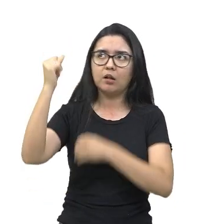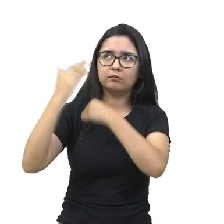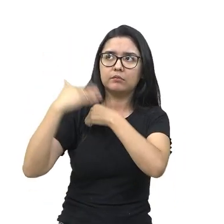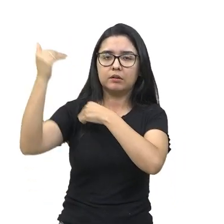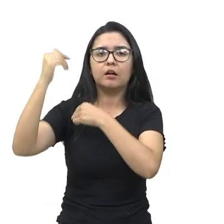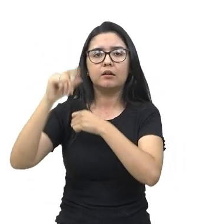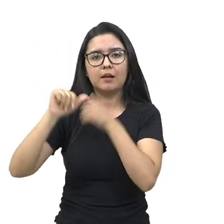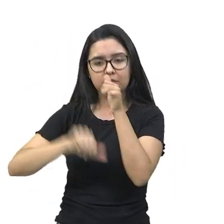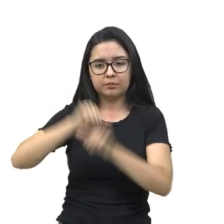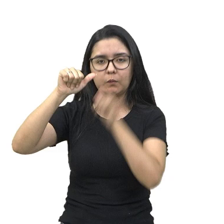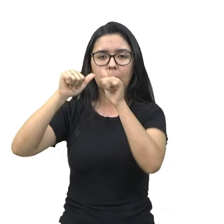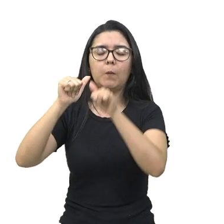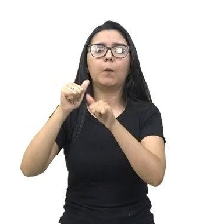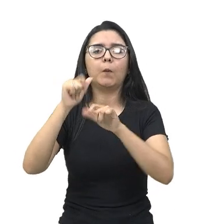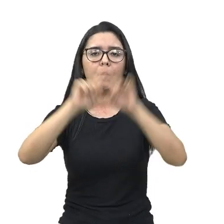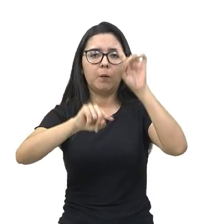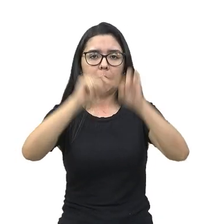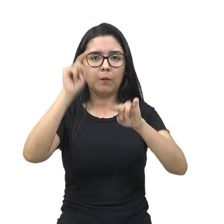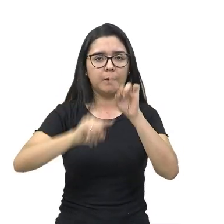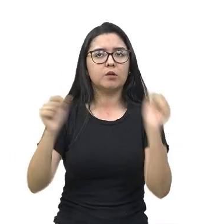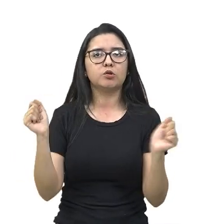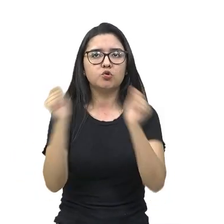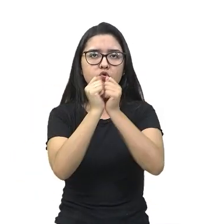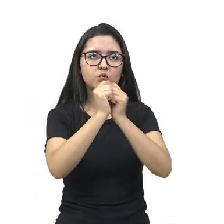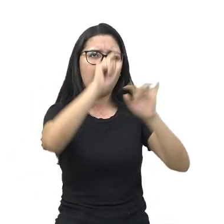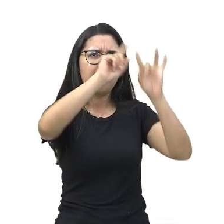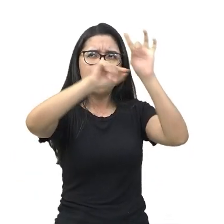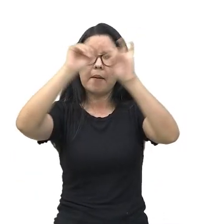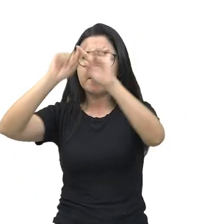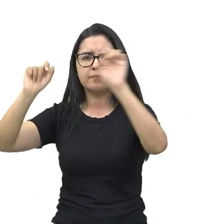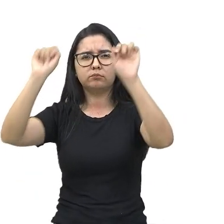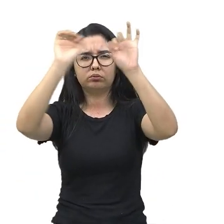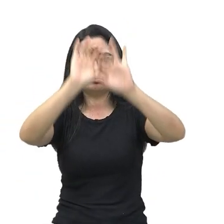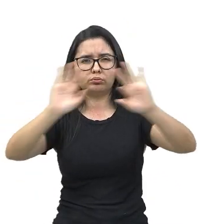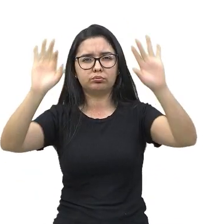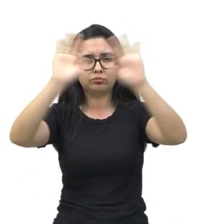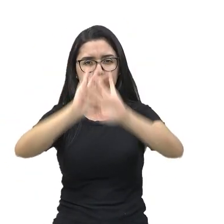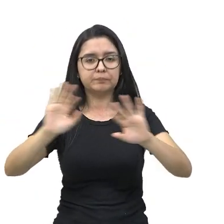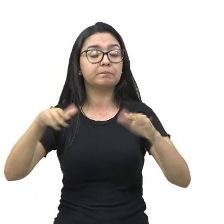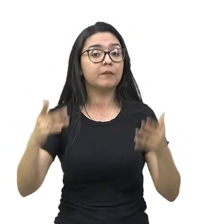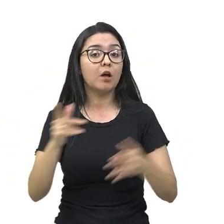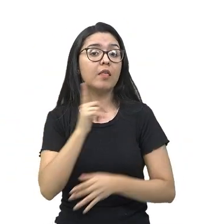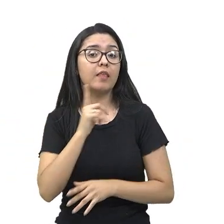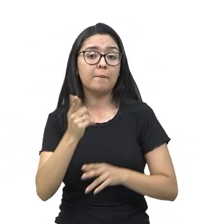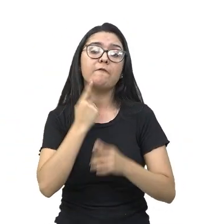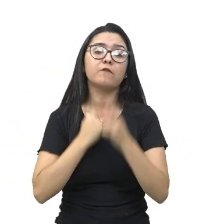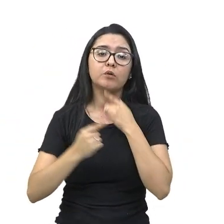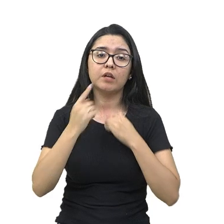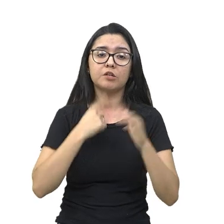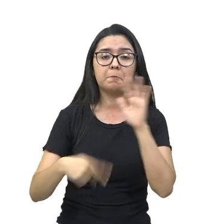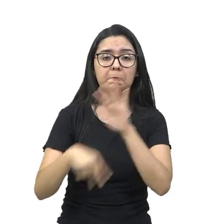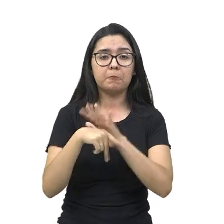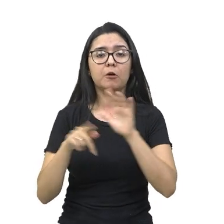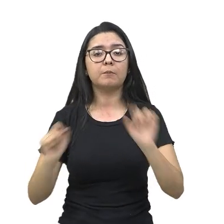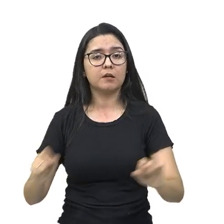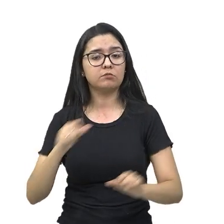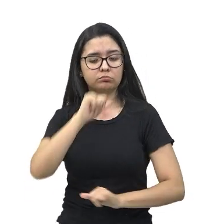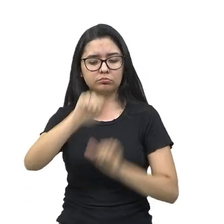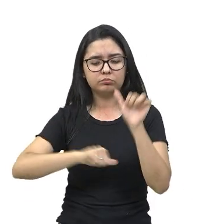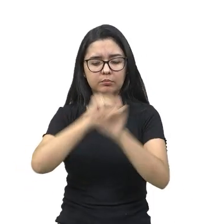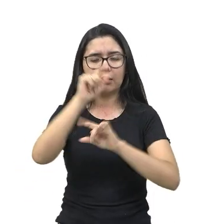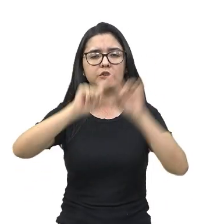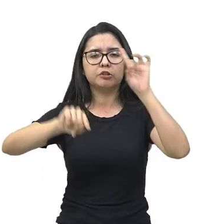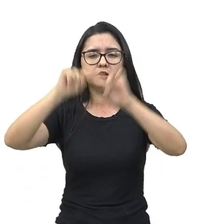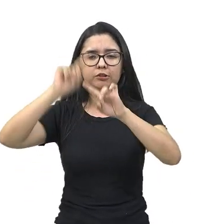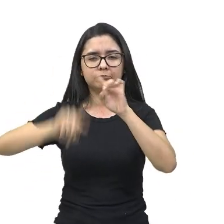céu e brilhar ao lado de Jaci. Então a nossa indígena ela tem o desejo de ser transformada em uma estrela do céu e